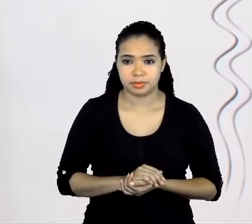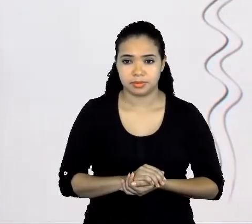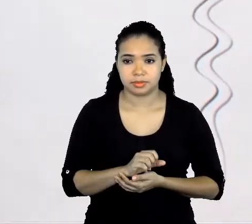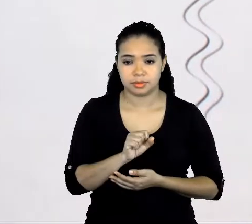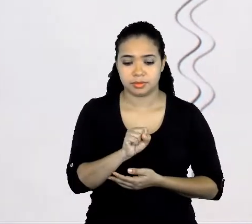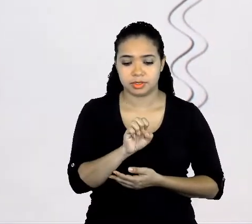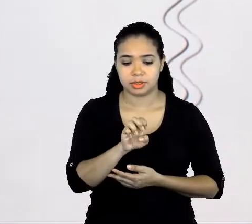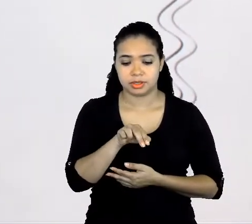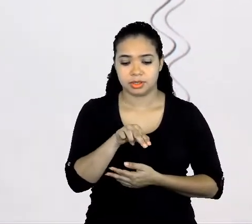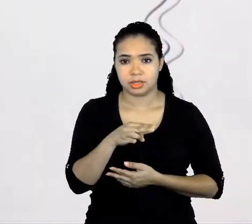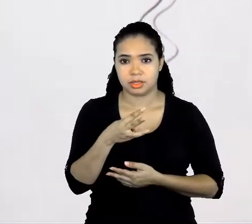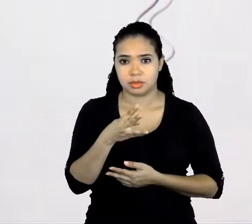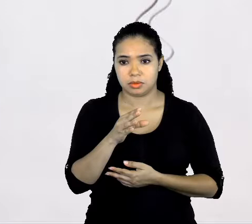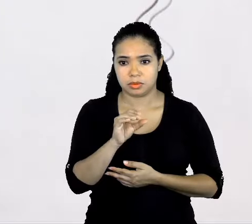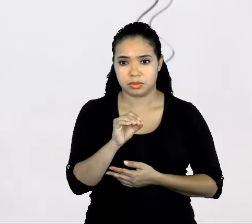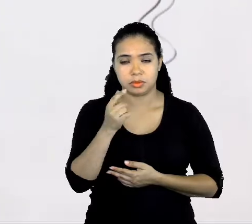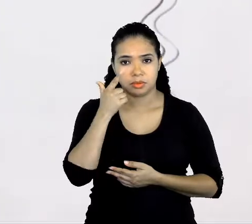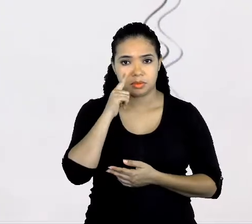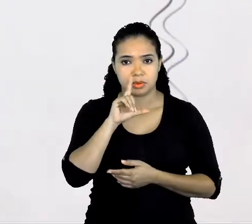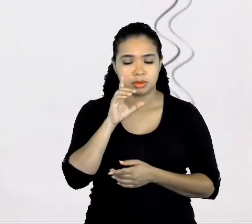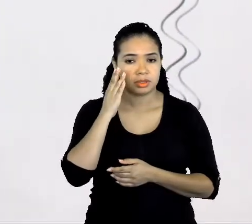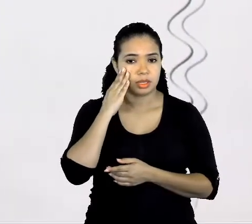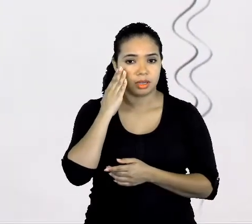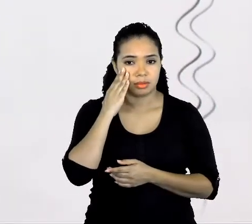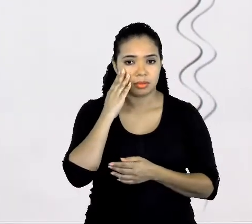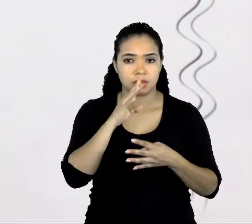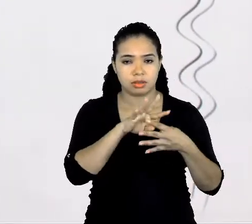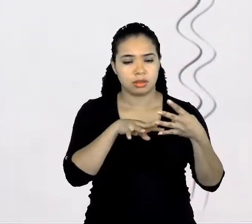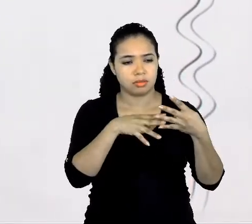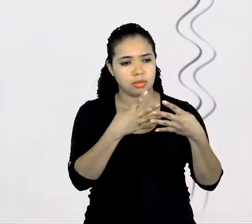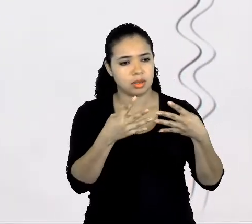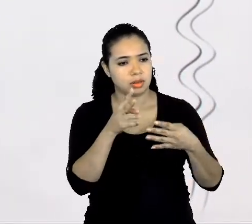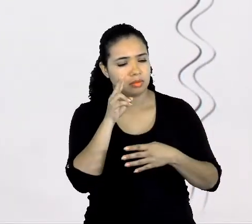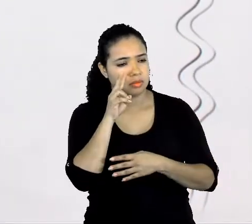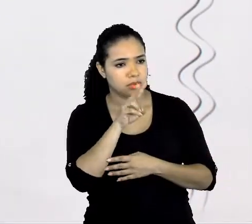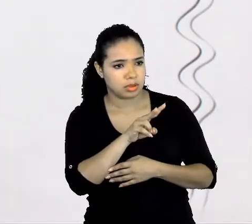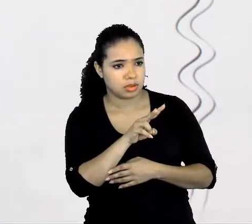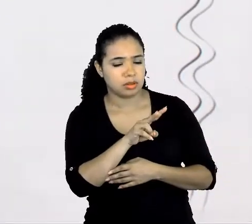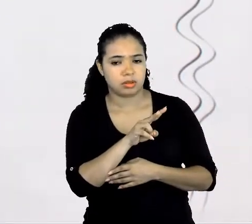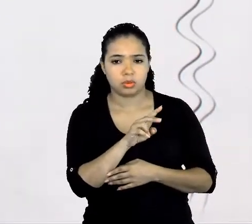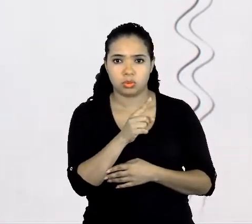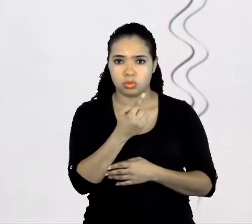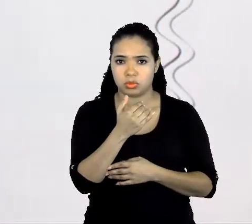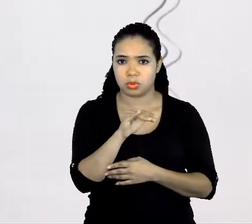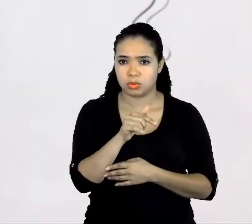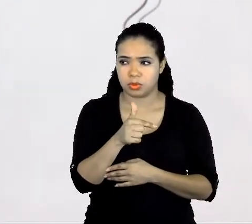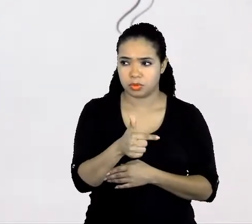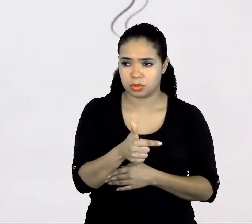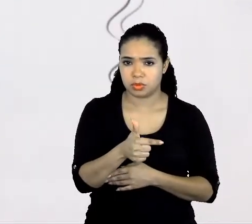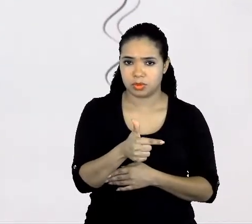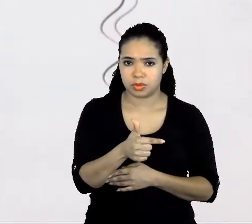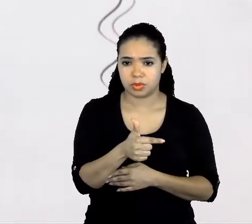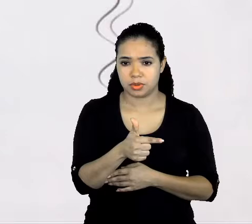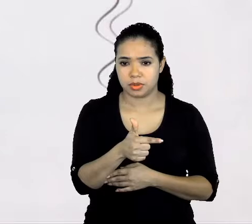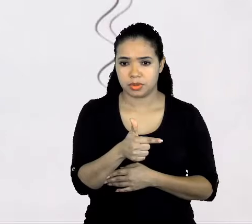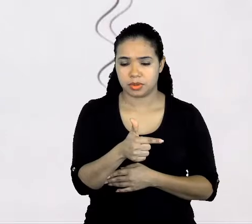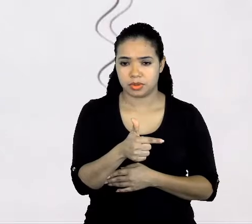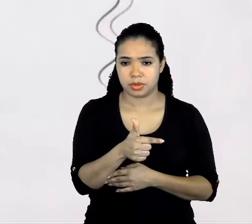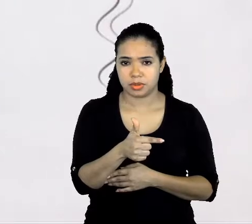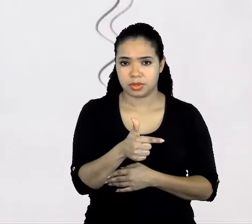Seno de 30 eu consigo saber. Eu volto na minha tabela, seno de 30, 1 sobre 2. Então eu